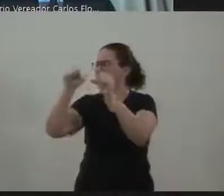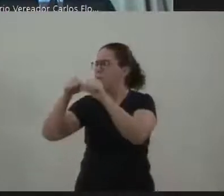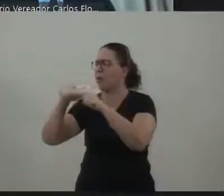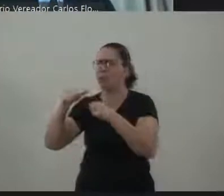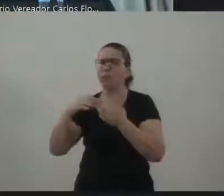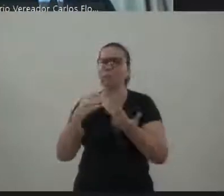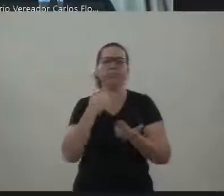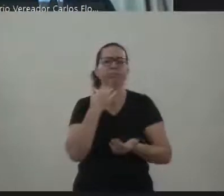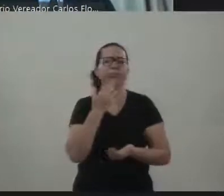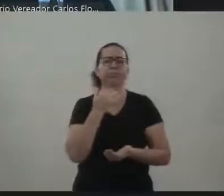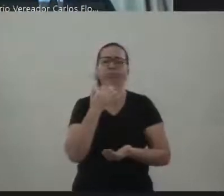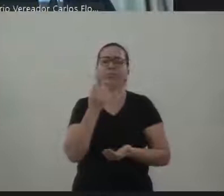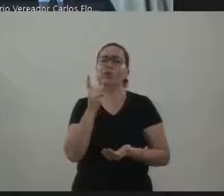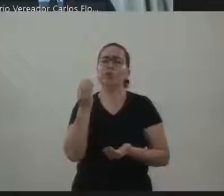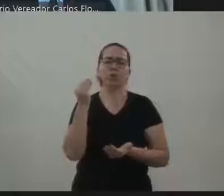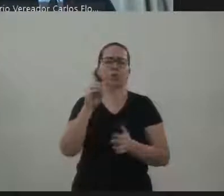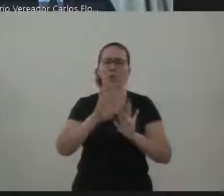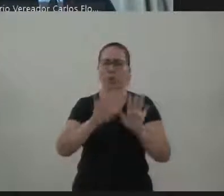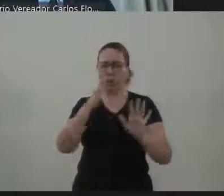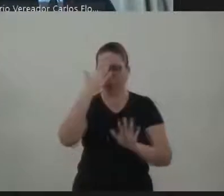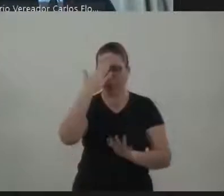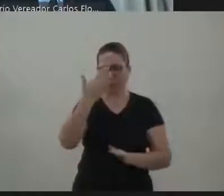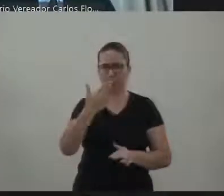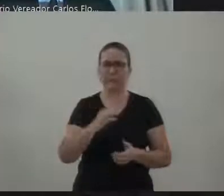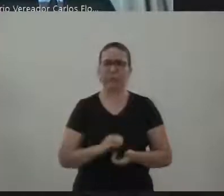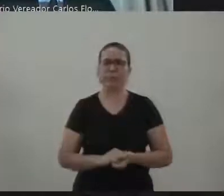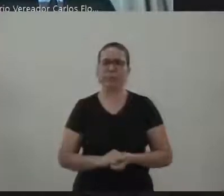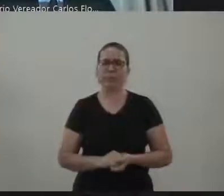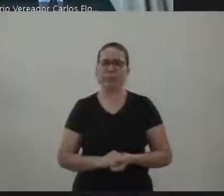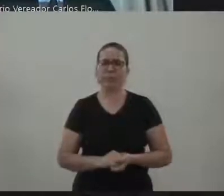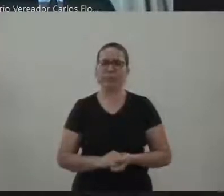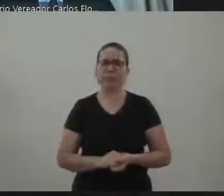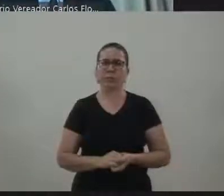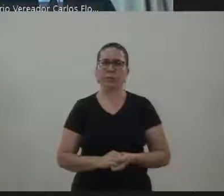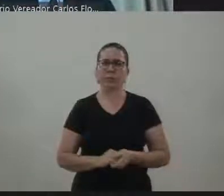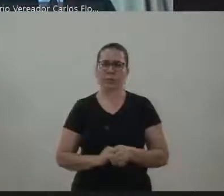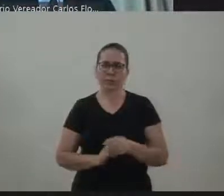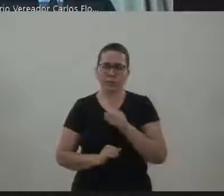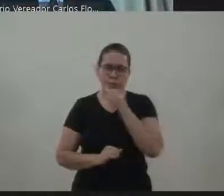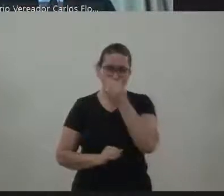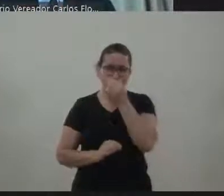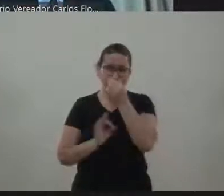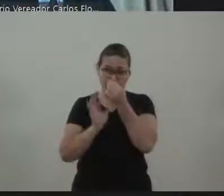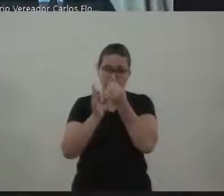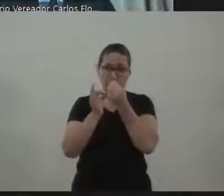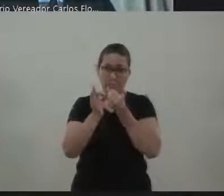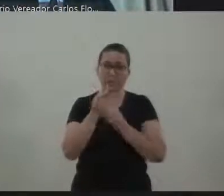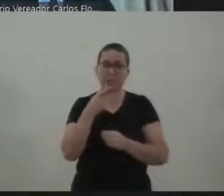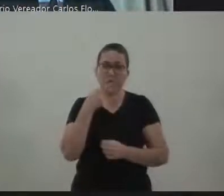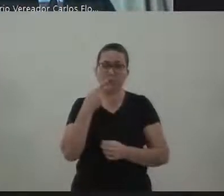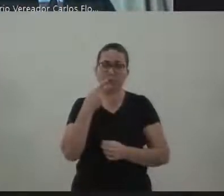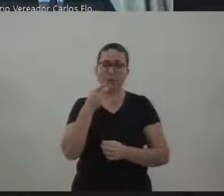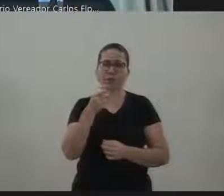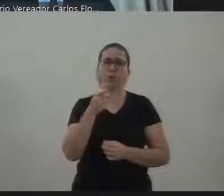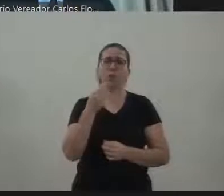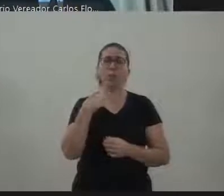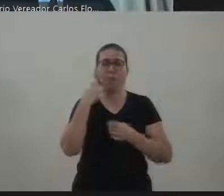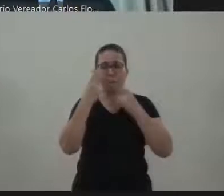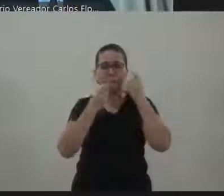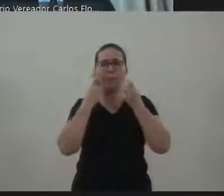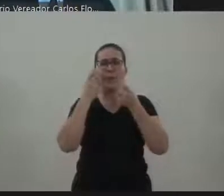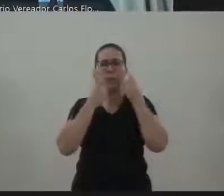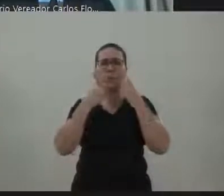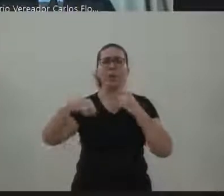para constar isso daí, tá? Obrigado, Sandro. Isso, reafirmando essa questão mesmo que nos preocupa,